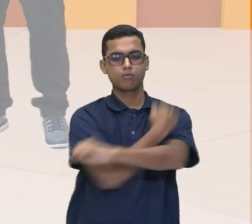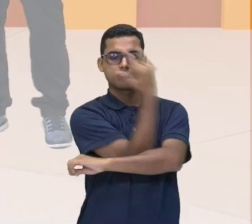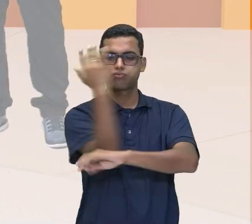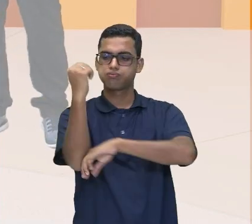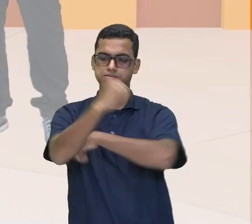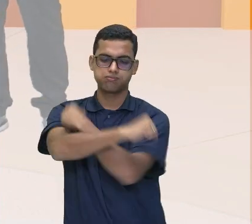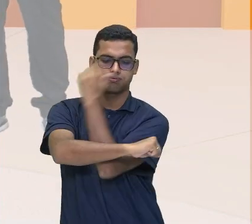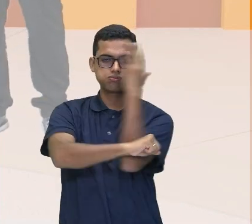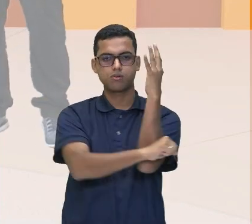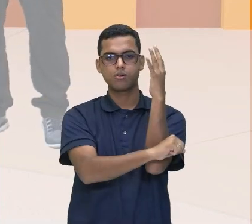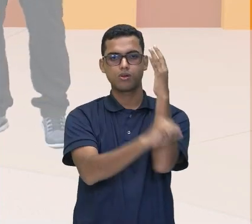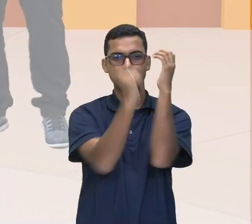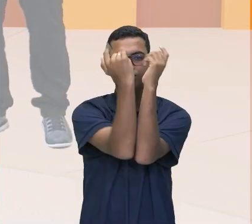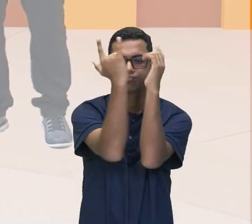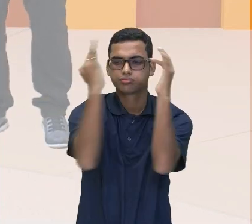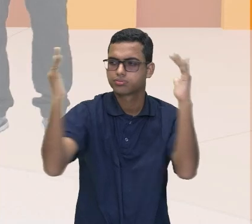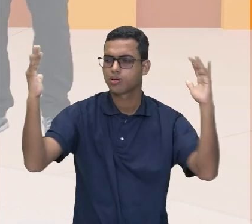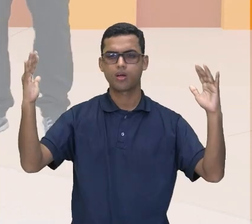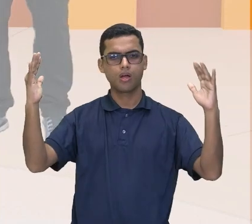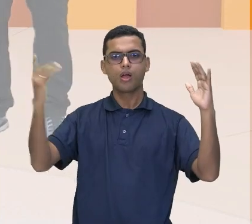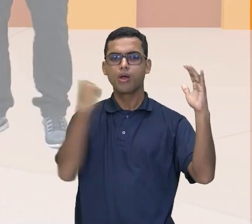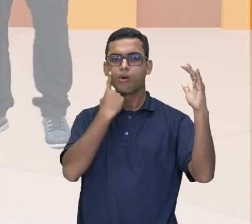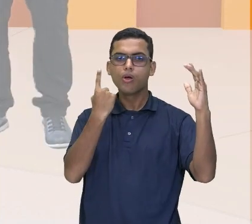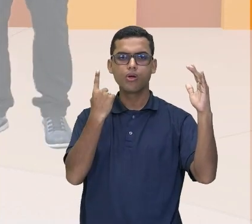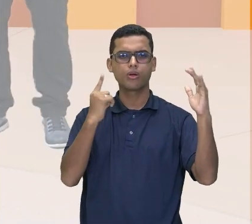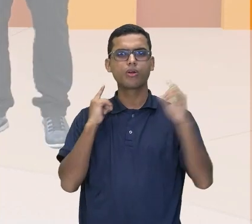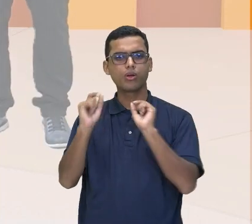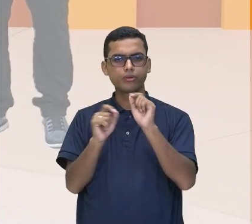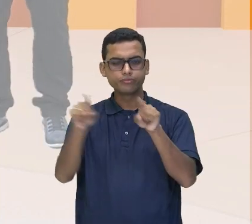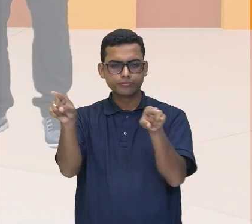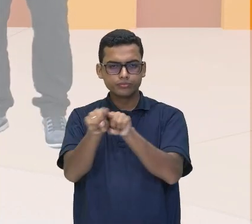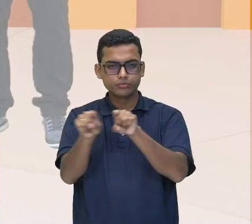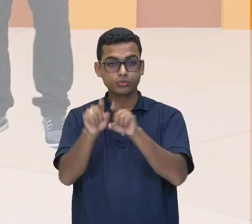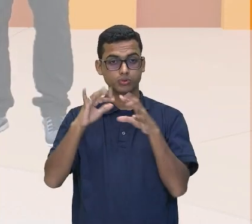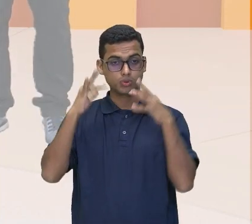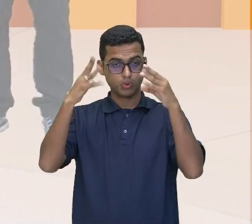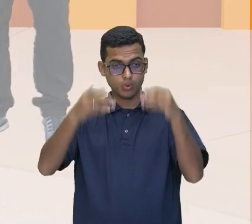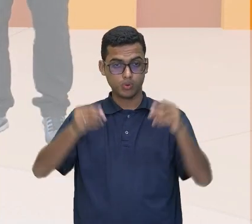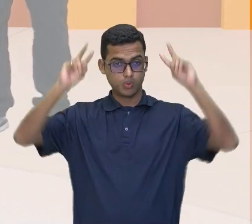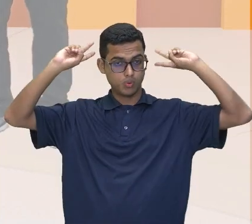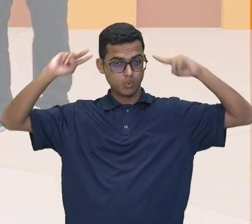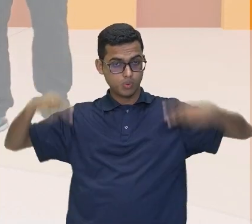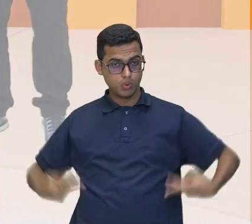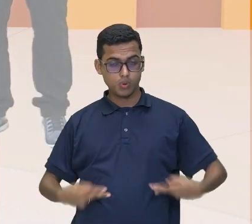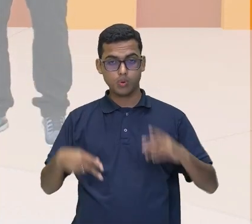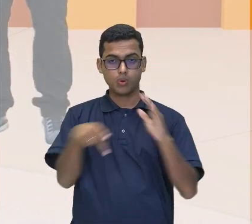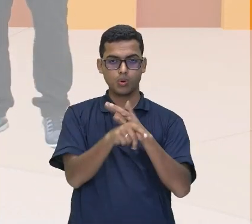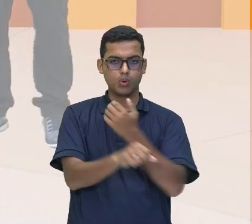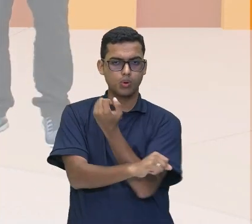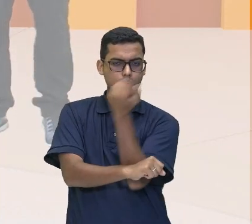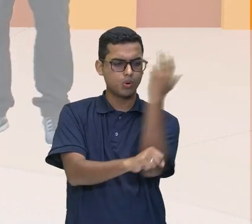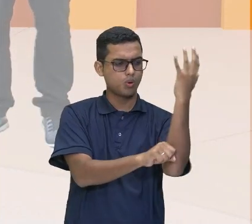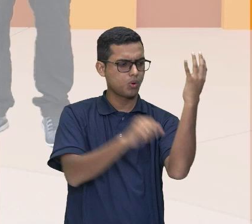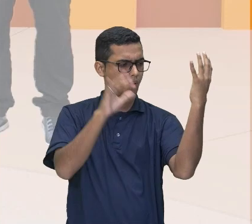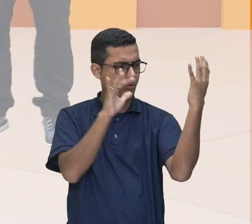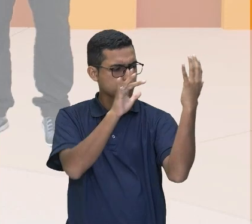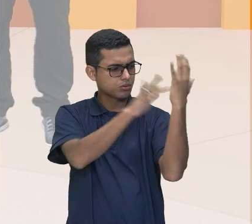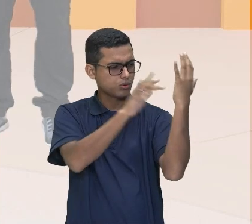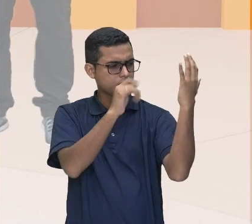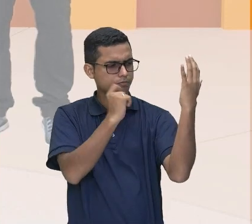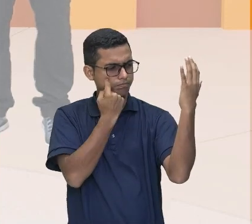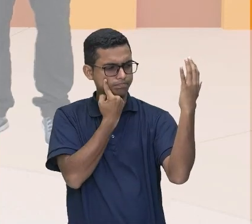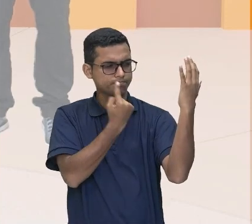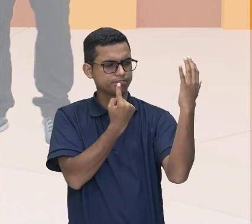transformada em cultura. O homem toca na peça, ele toca no caroço de açaí,